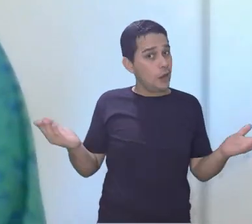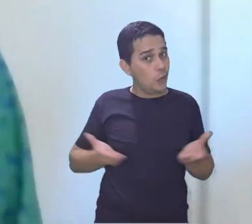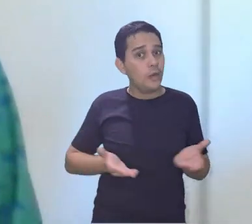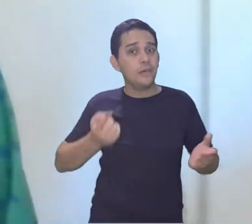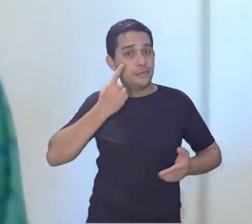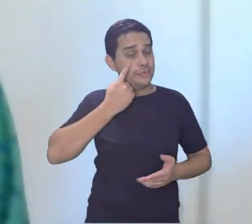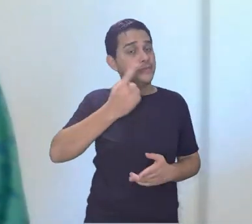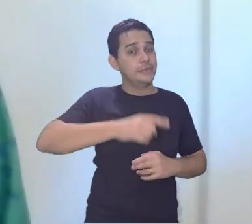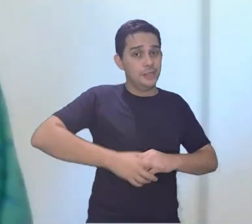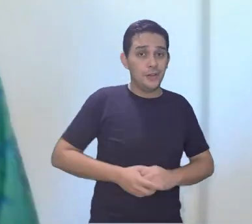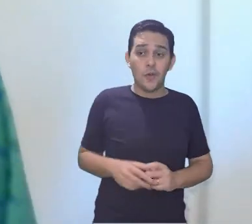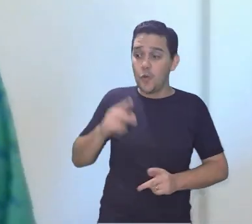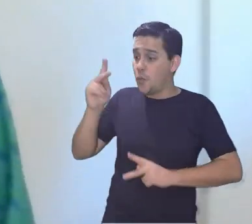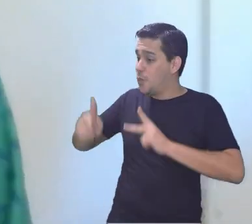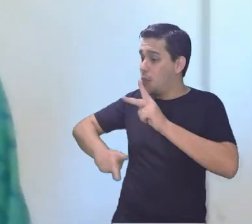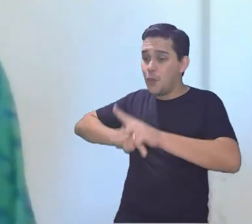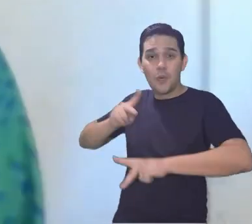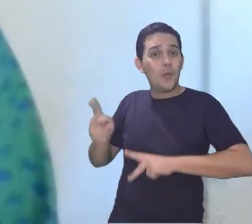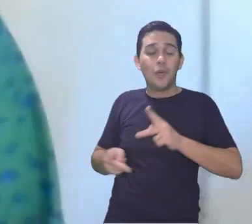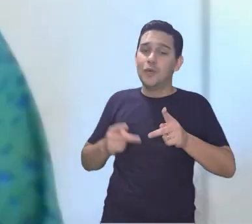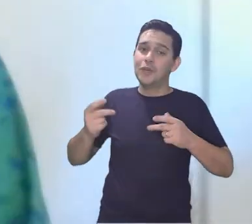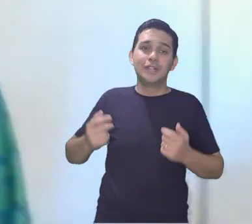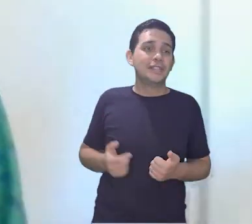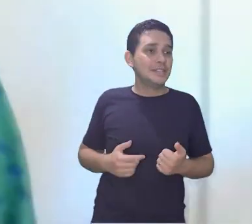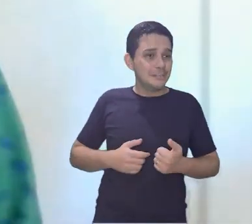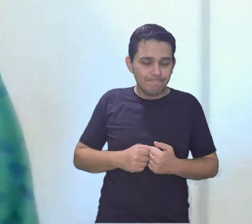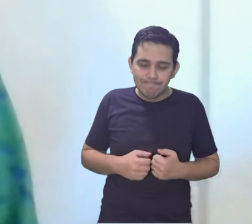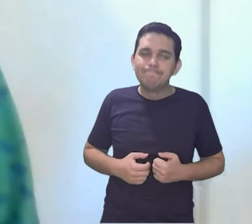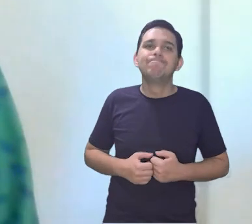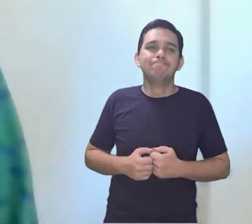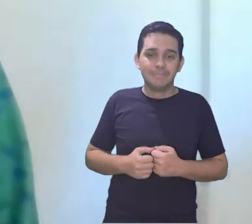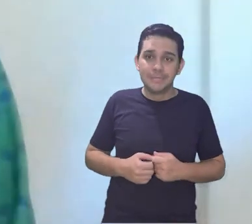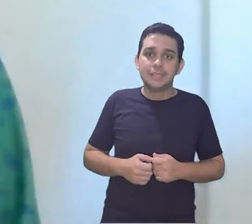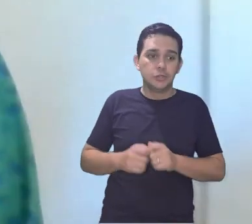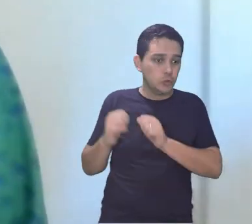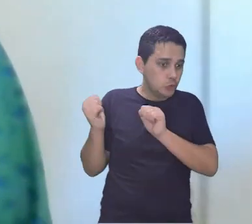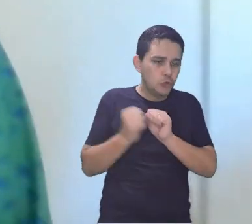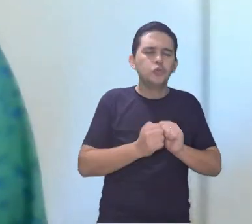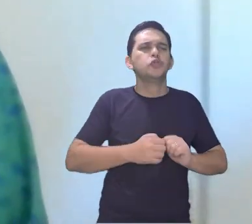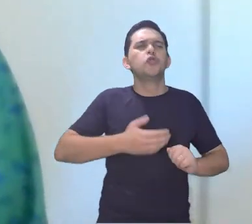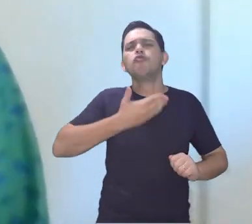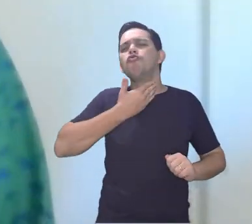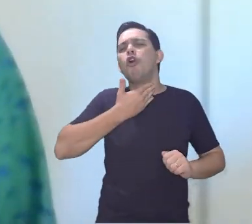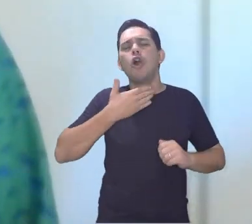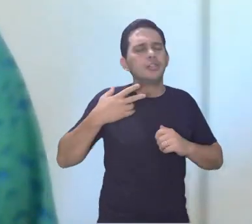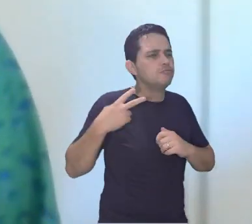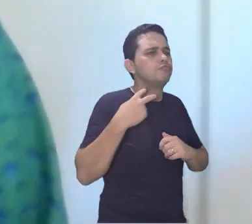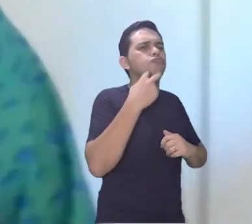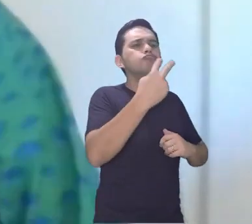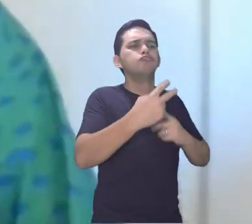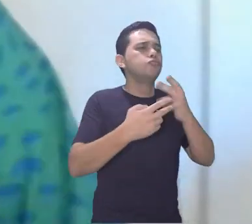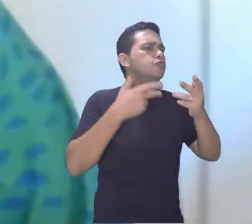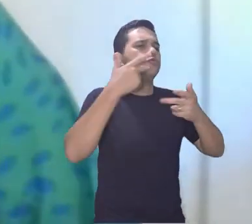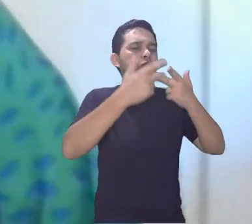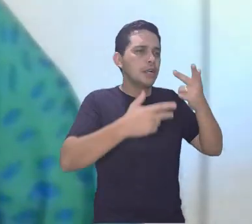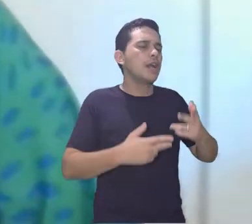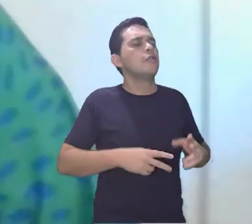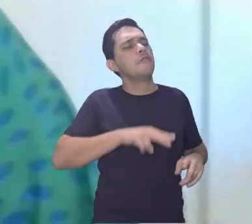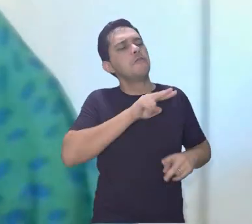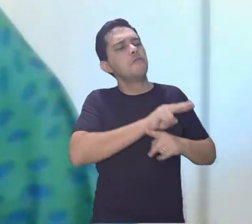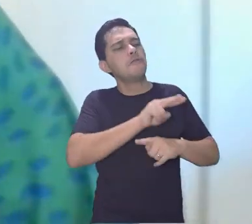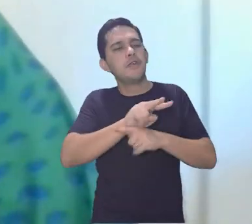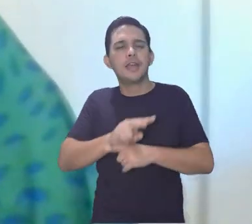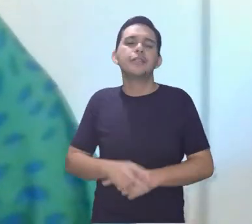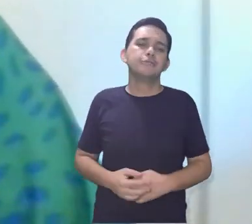agora, né, o povo realmente com assento e com voz em todo o processo